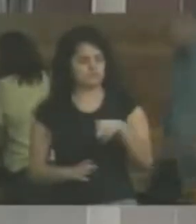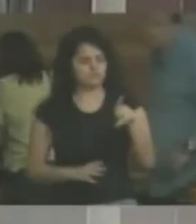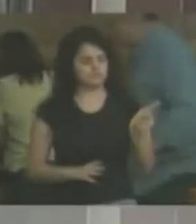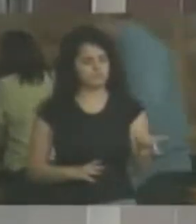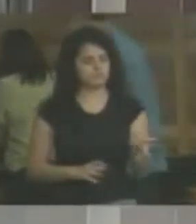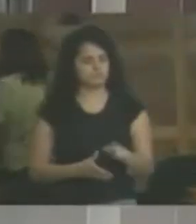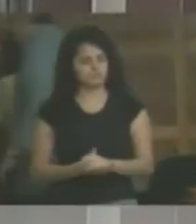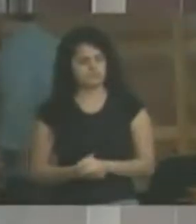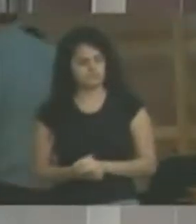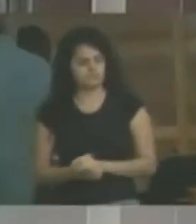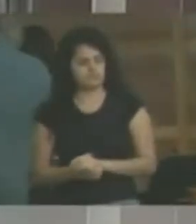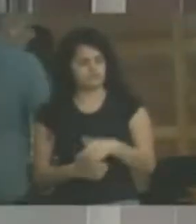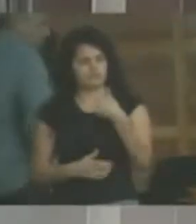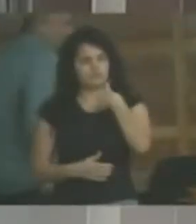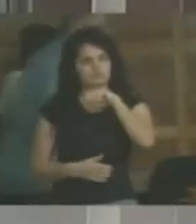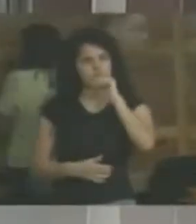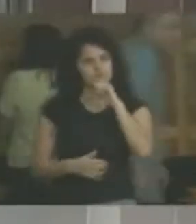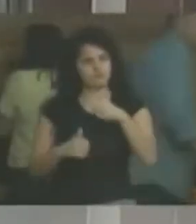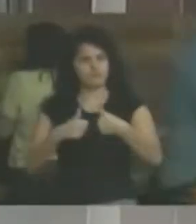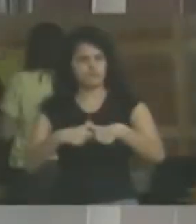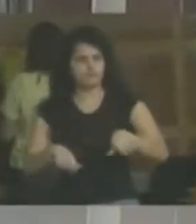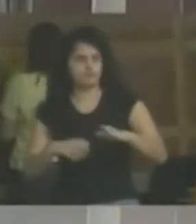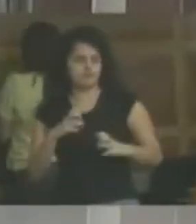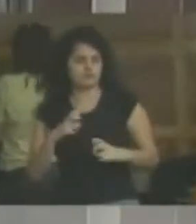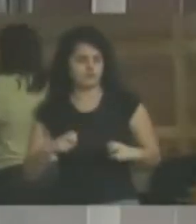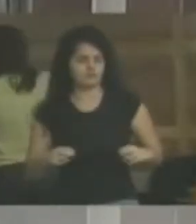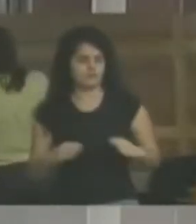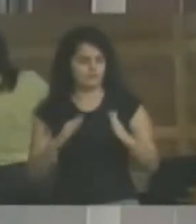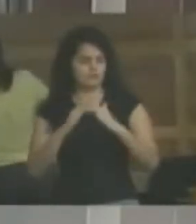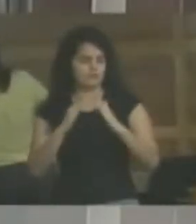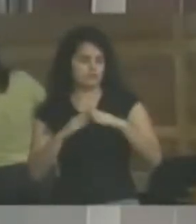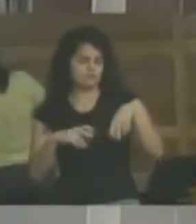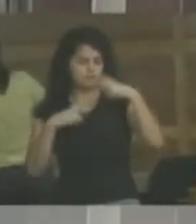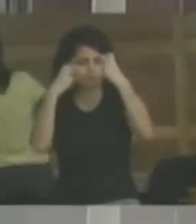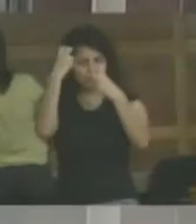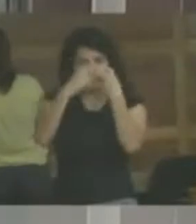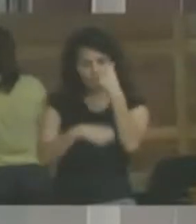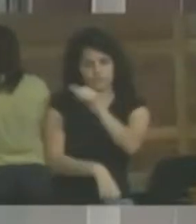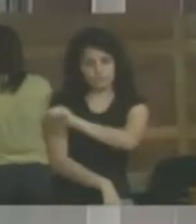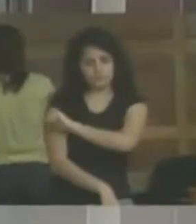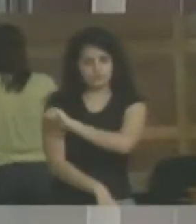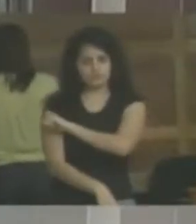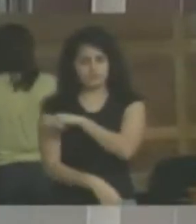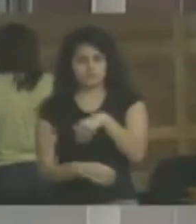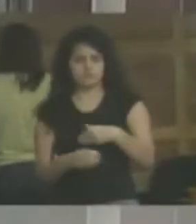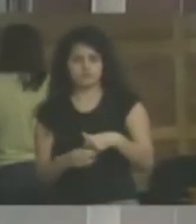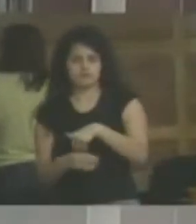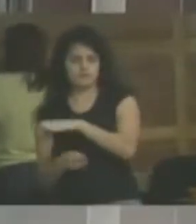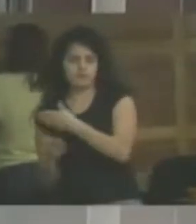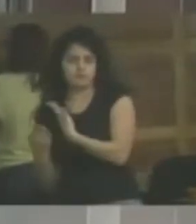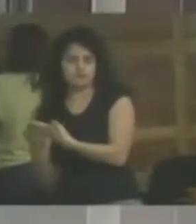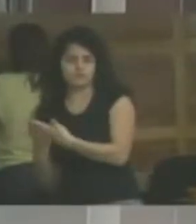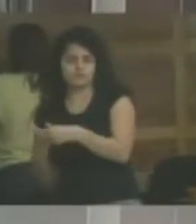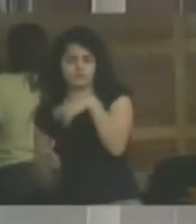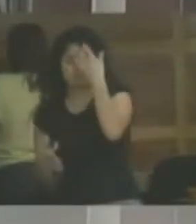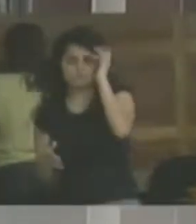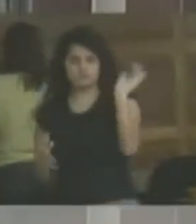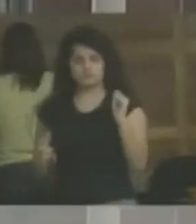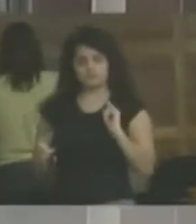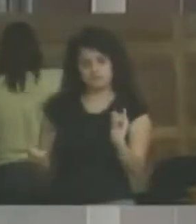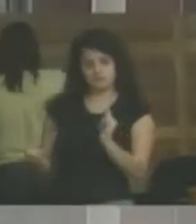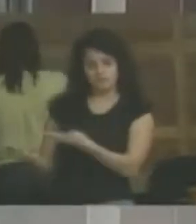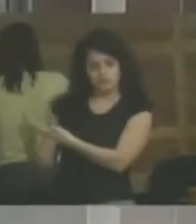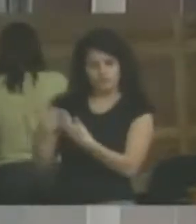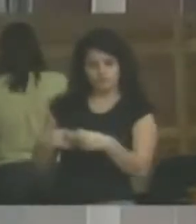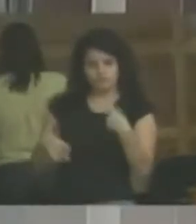dos alunos, das mães que ficam em casa preocupadas com o aluno que sai para o Áurea Pires e não sabe se vai voltar, porque na porta do